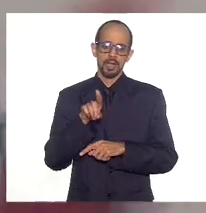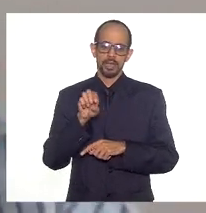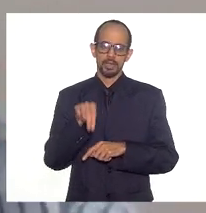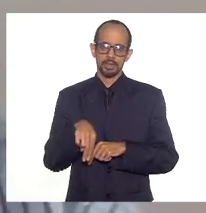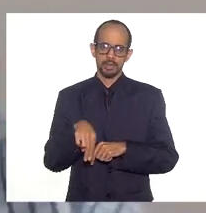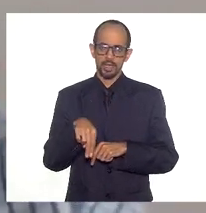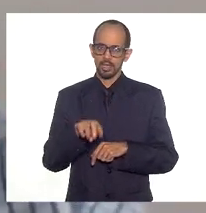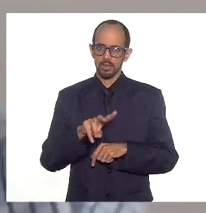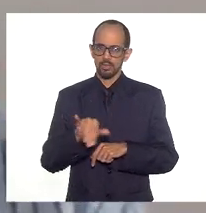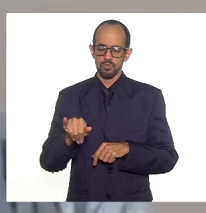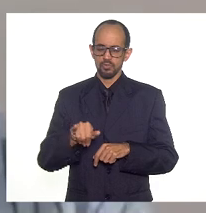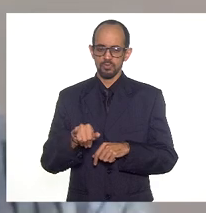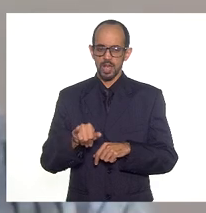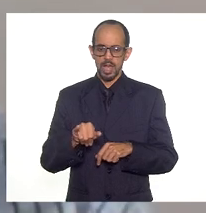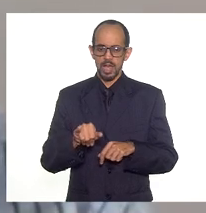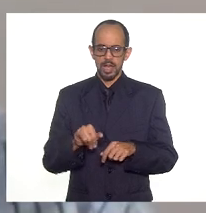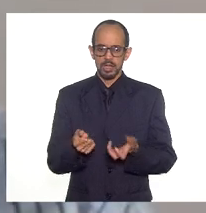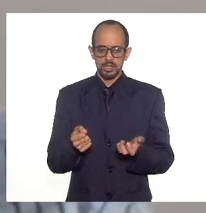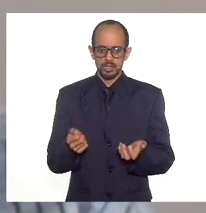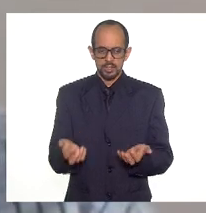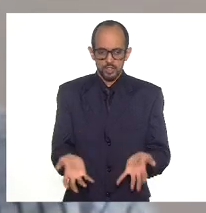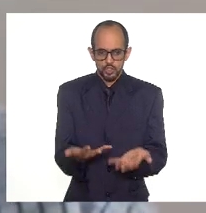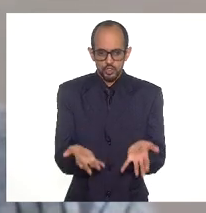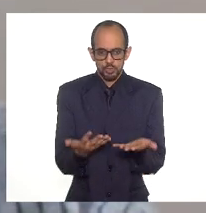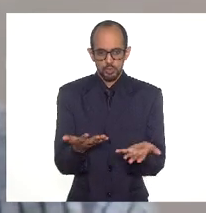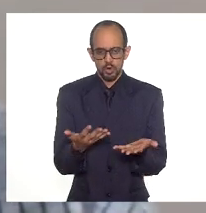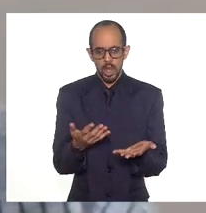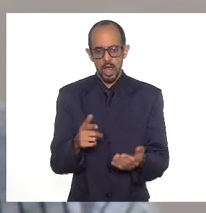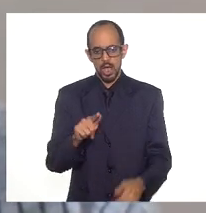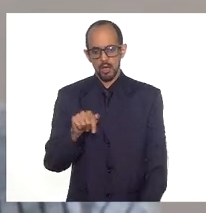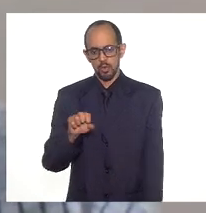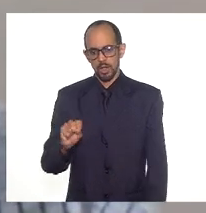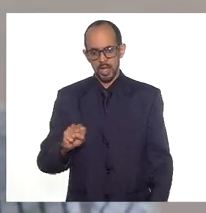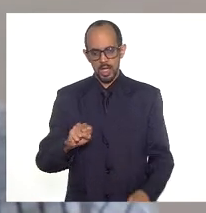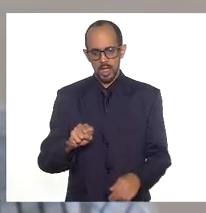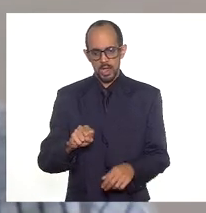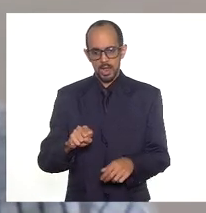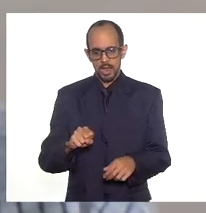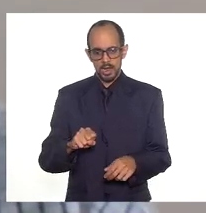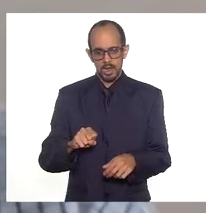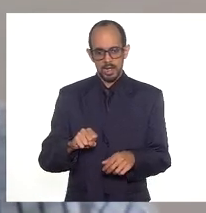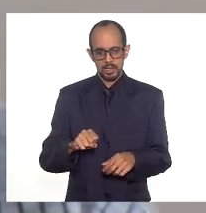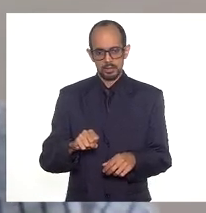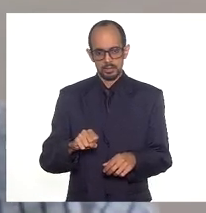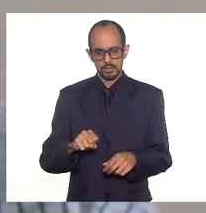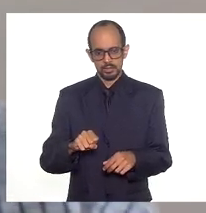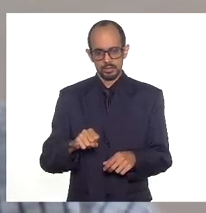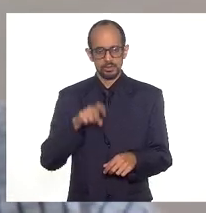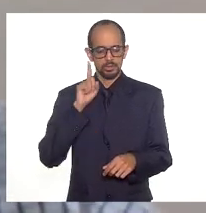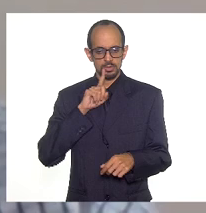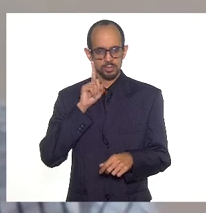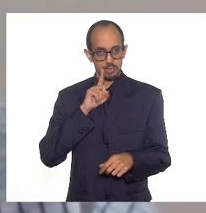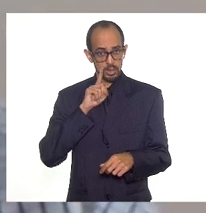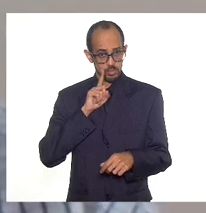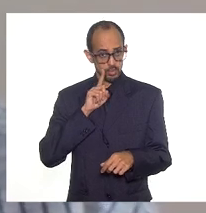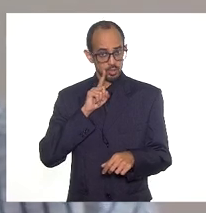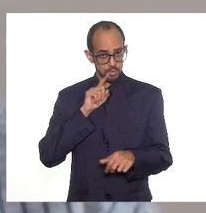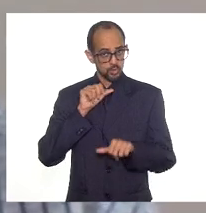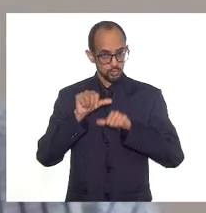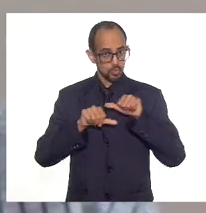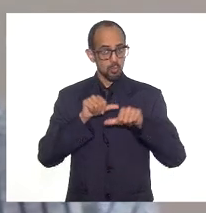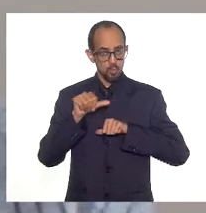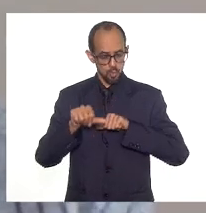chamado gás de folheiro, ou o nome melhor que se queira dar para essa extração de gás nos Estados Unidos. Quer dizer, isso aí muda. Quer dizer, também